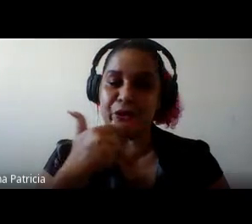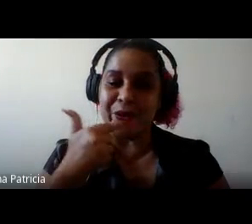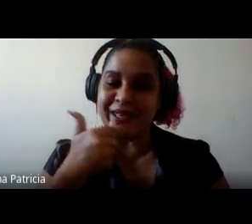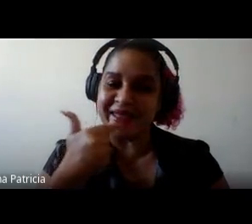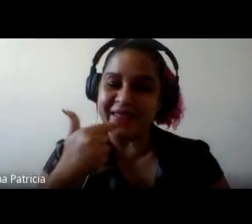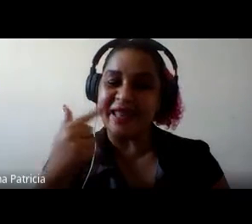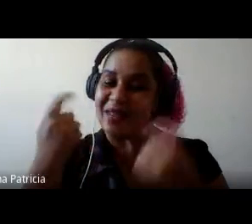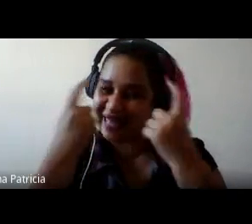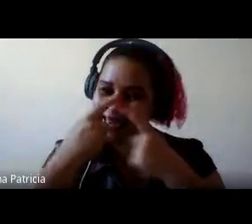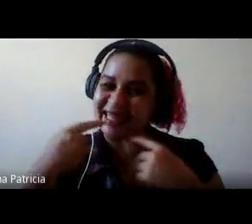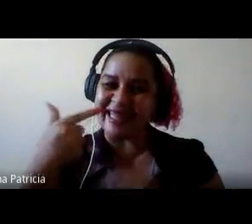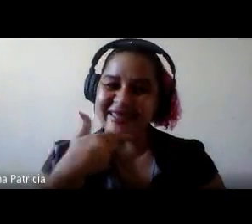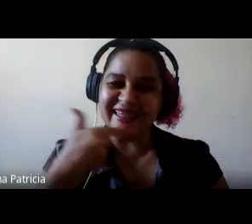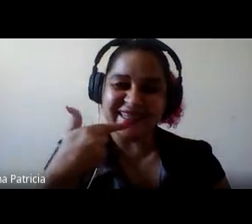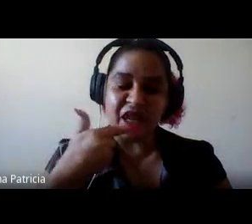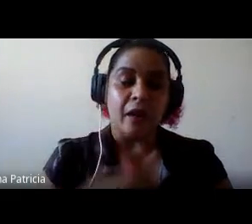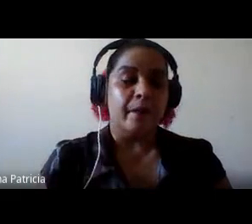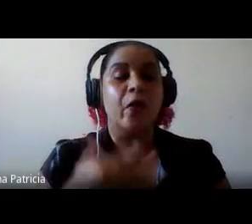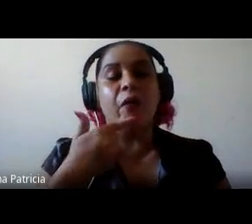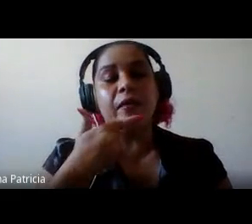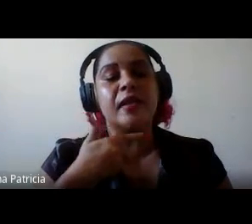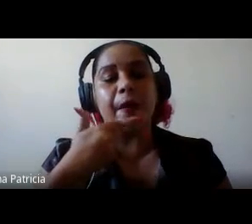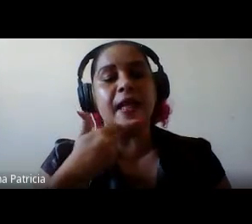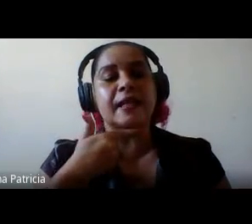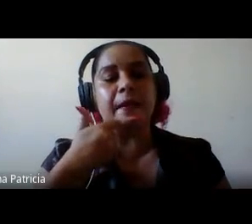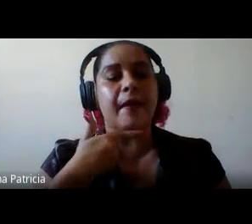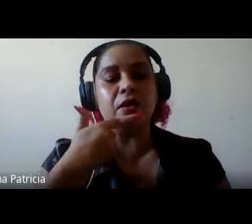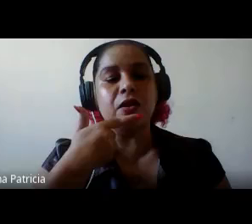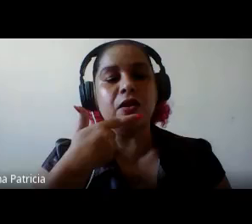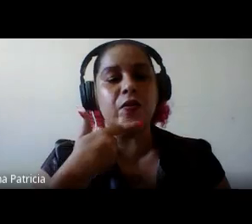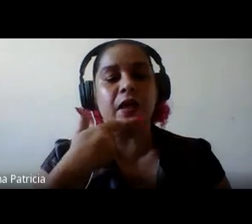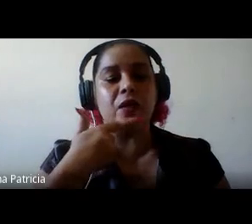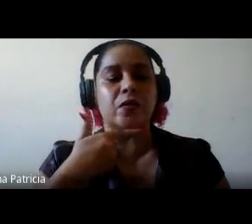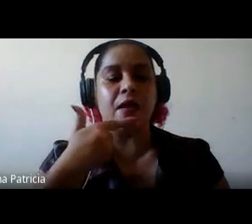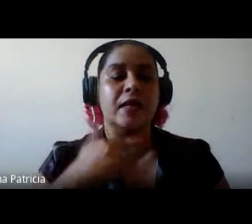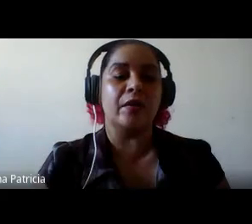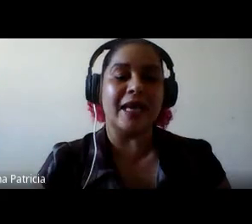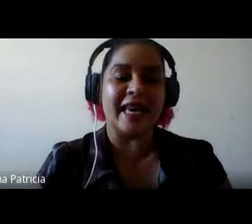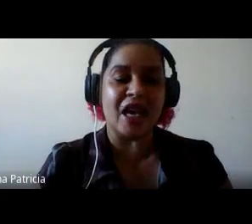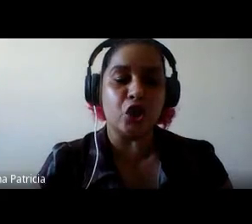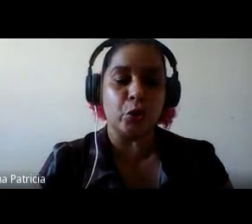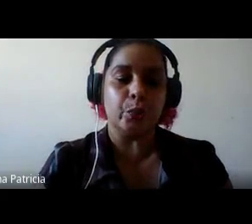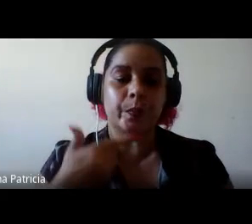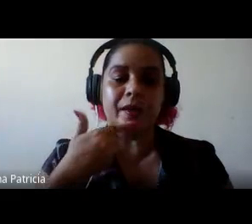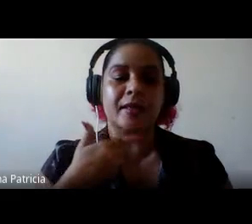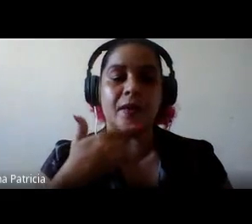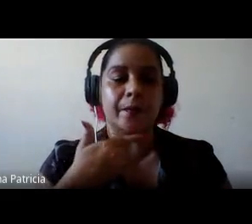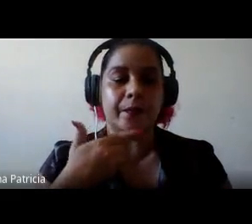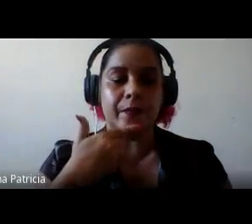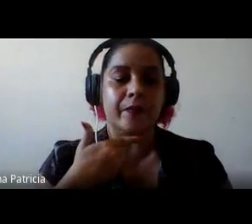fazer carinha de riso. Ou, se eu passar assim para baixo, no queixo, é o sinal de queijo. Assim,